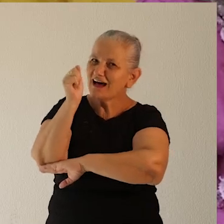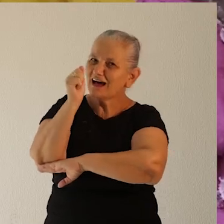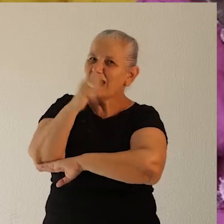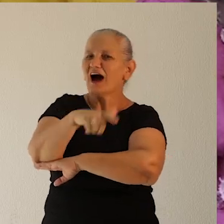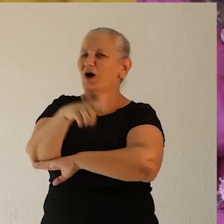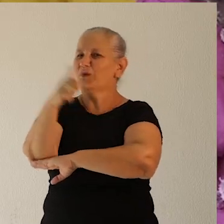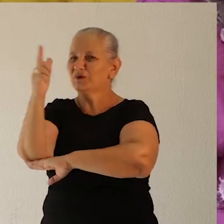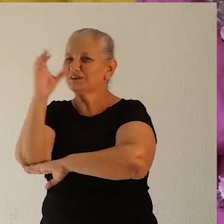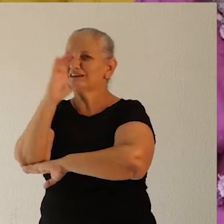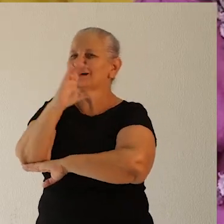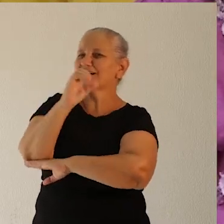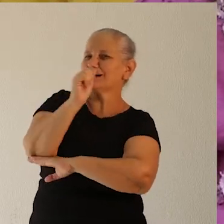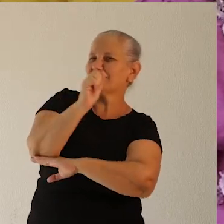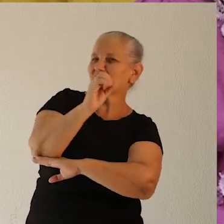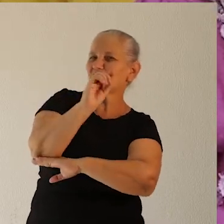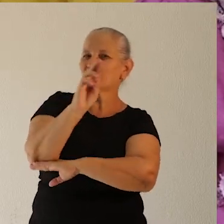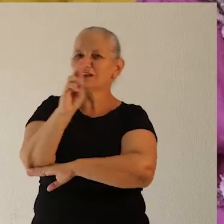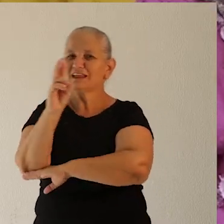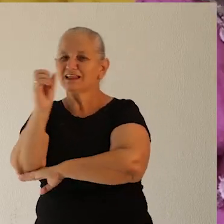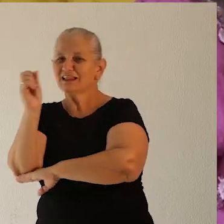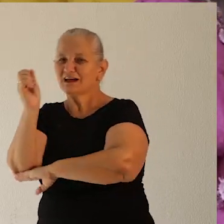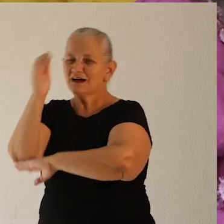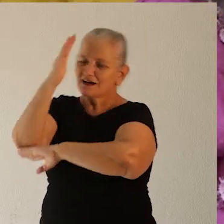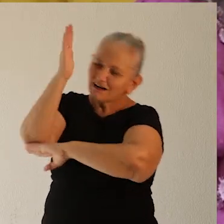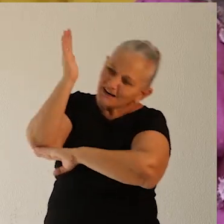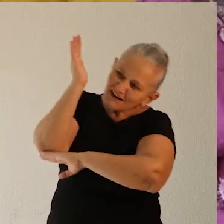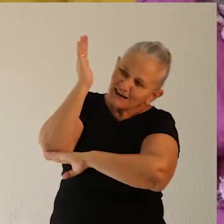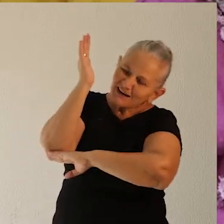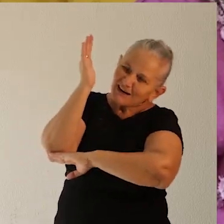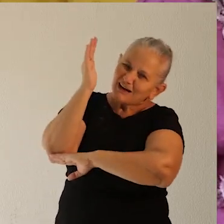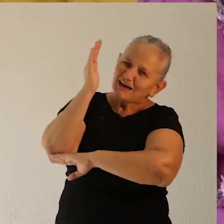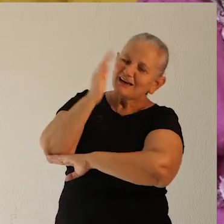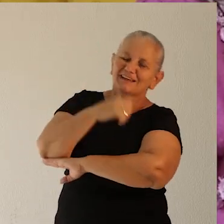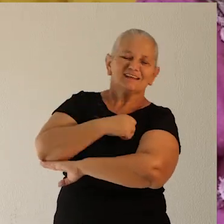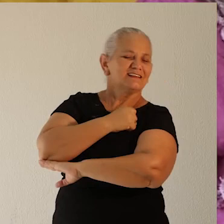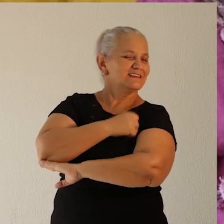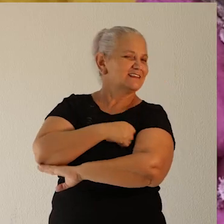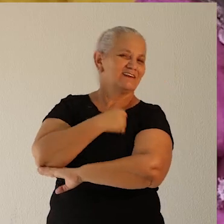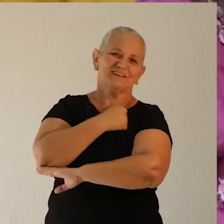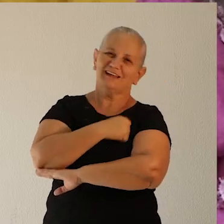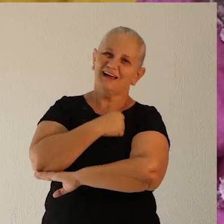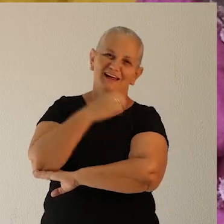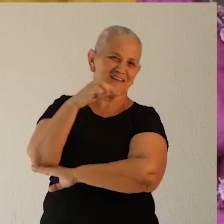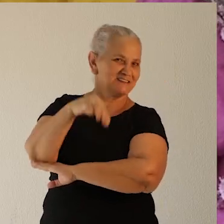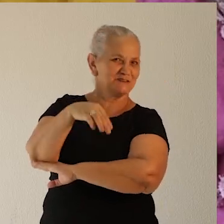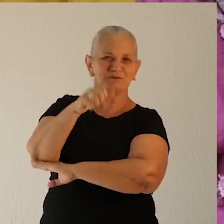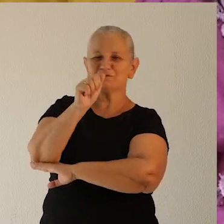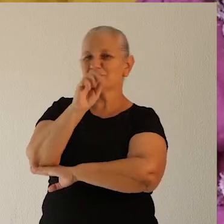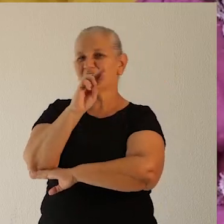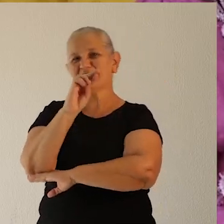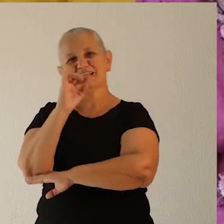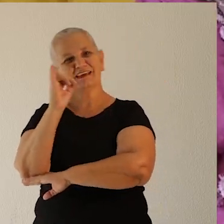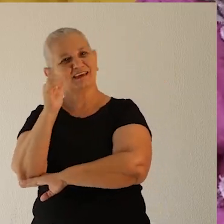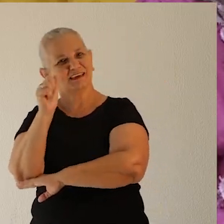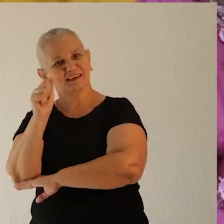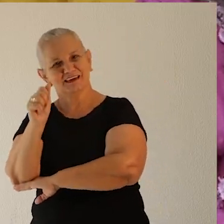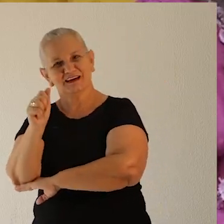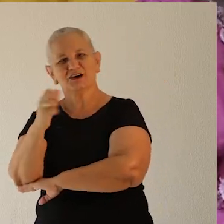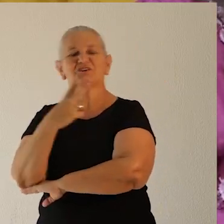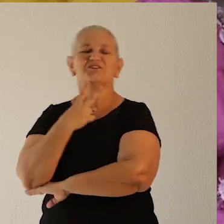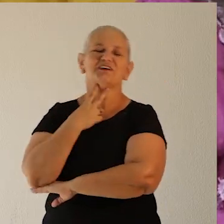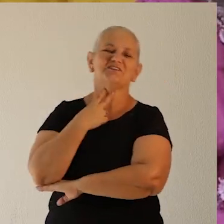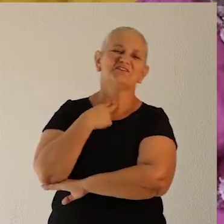chamou Carolina. A mais nossa profunda saudade é Maria, é Maria, Maria, que dizia com